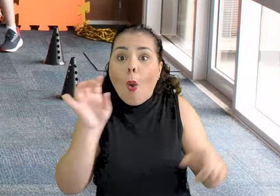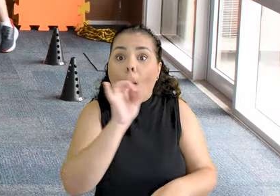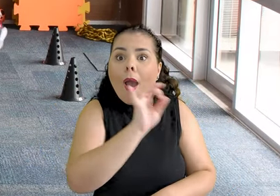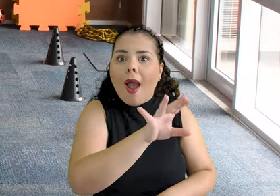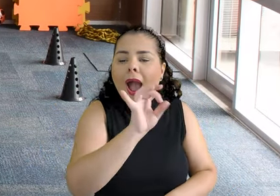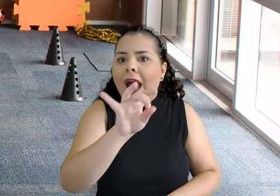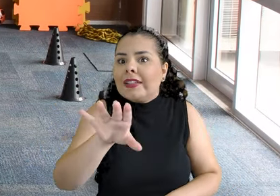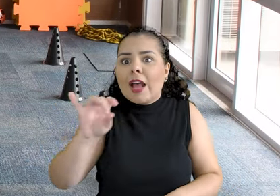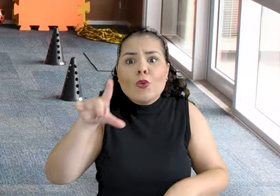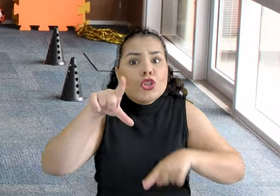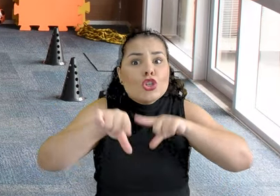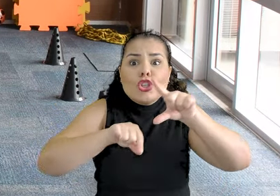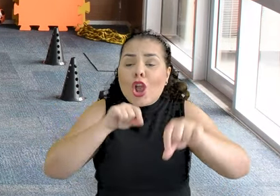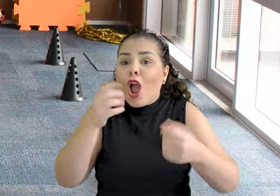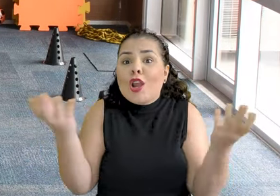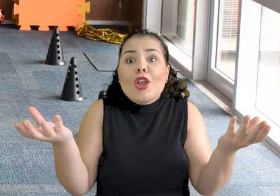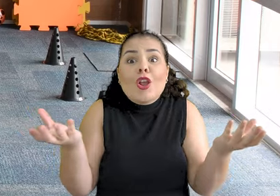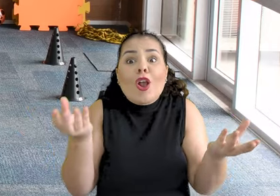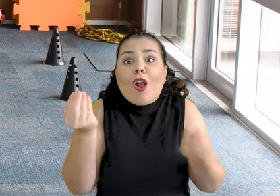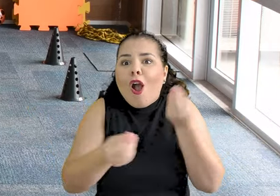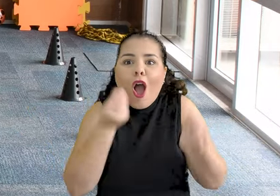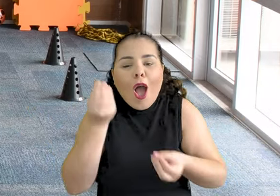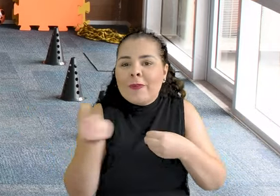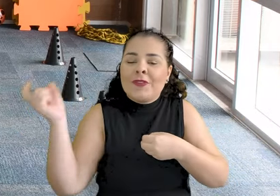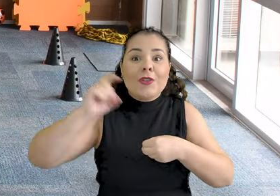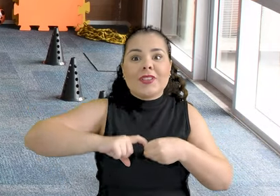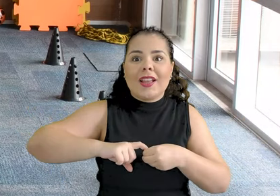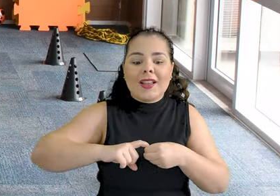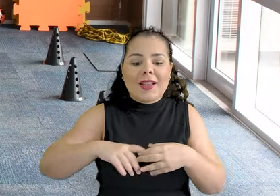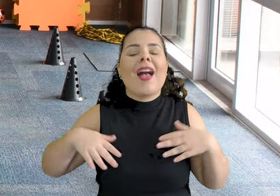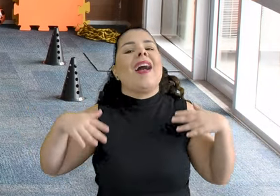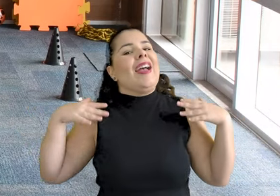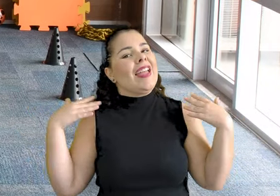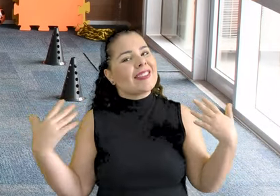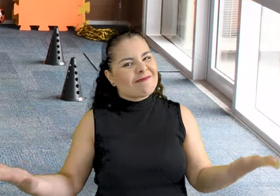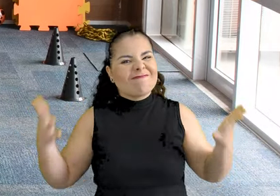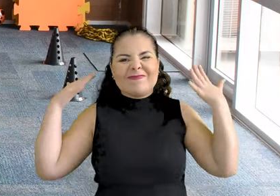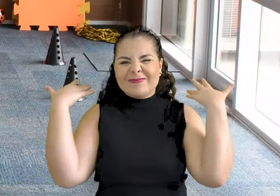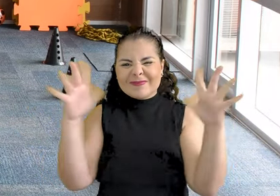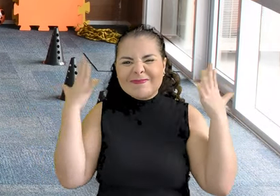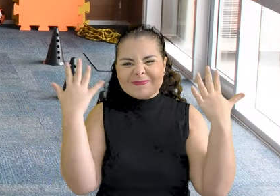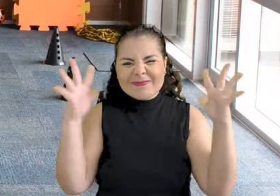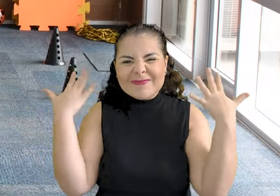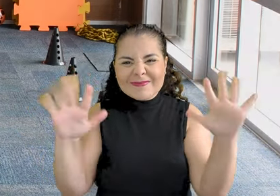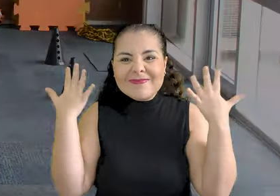um pouquinho. Cadê o seu? Esse é o meu. Ó, o seu. Não tem problema.